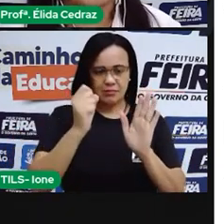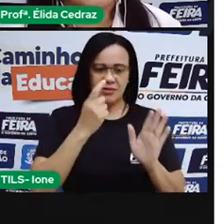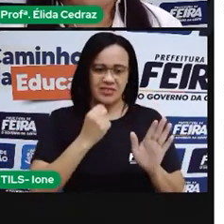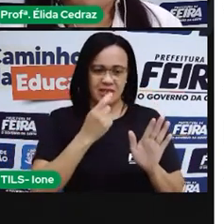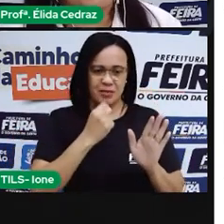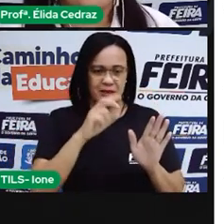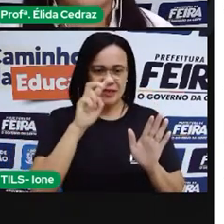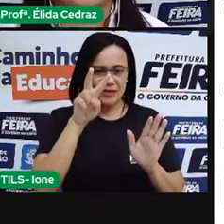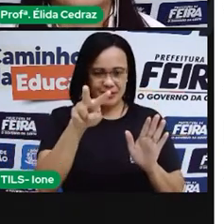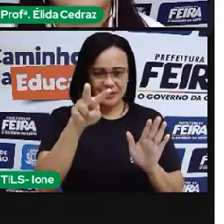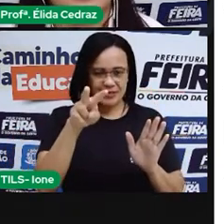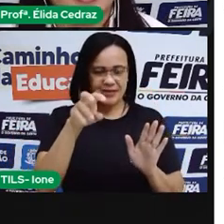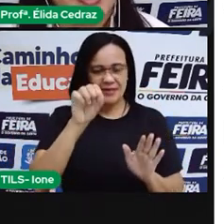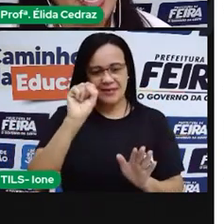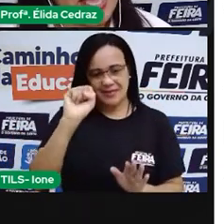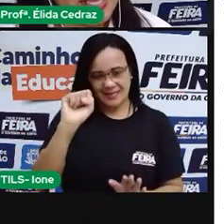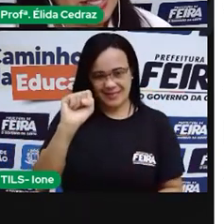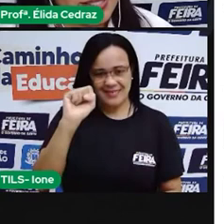Vive na floresta